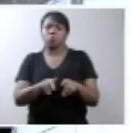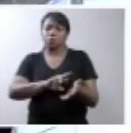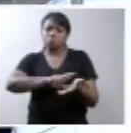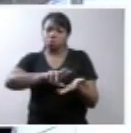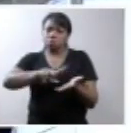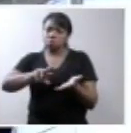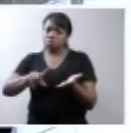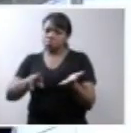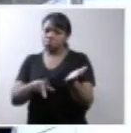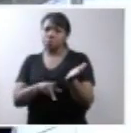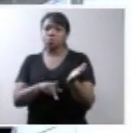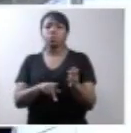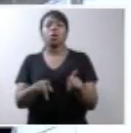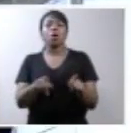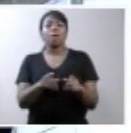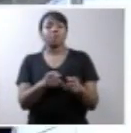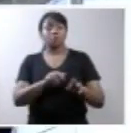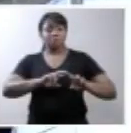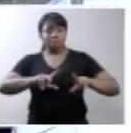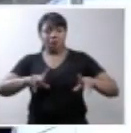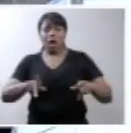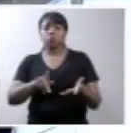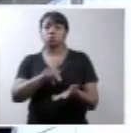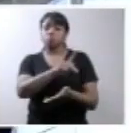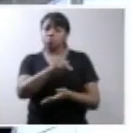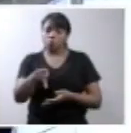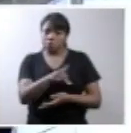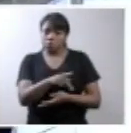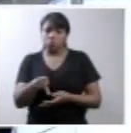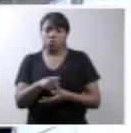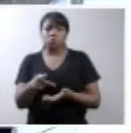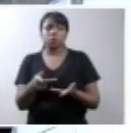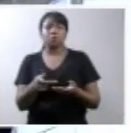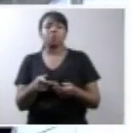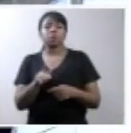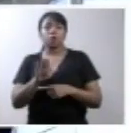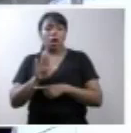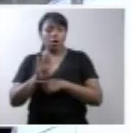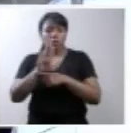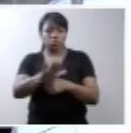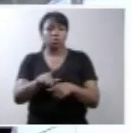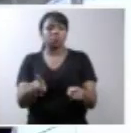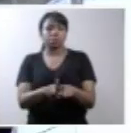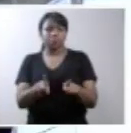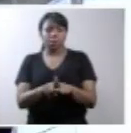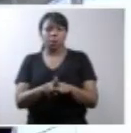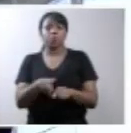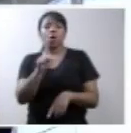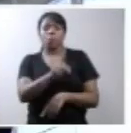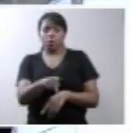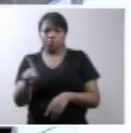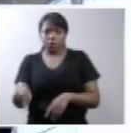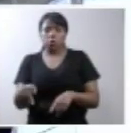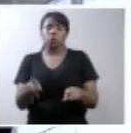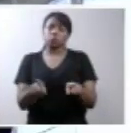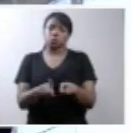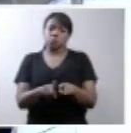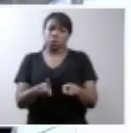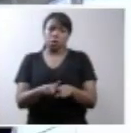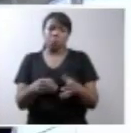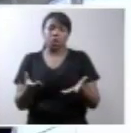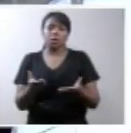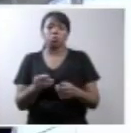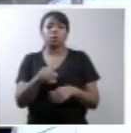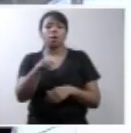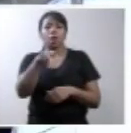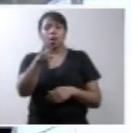José bocanegra Arroio cardiologia Professor Luís Veiga de Paulo e professor Hélio Fraga pneumologia Professor José